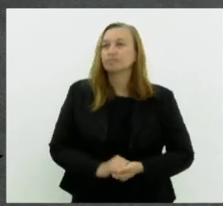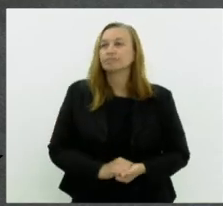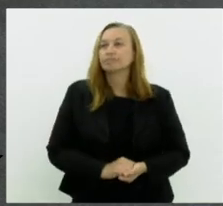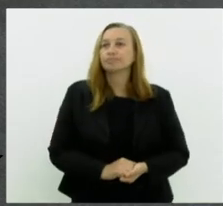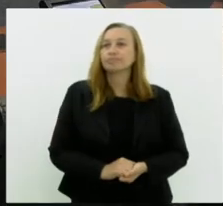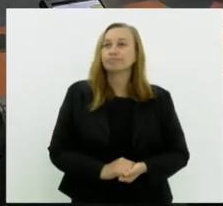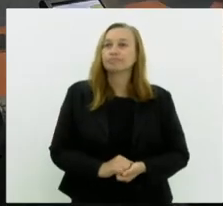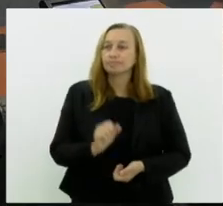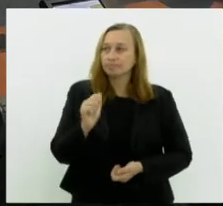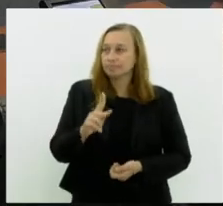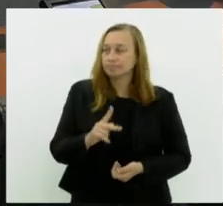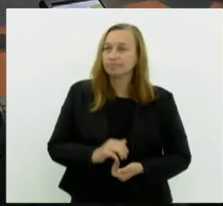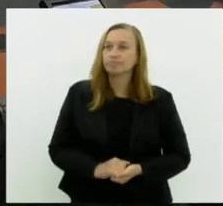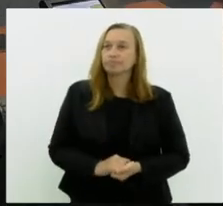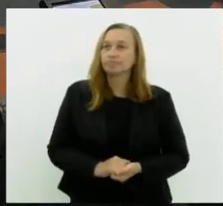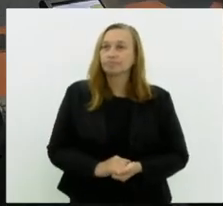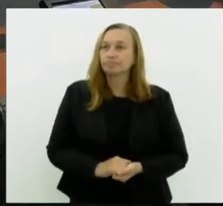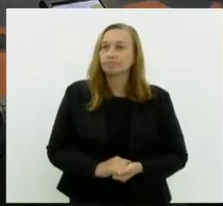Ok. Ok. É